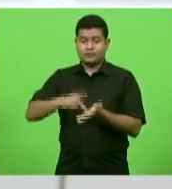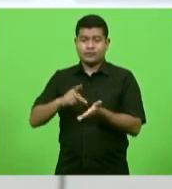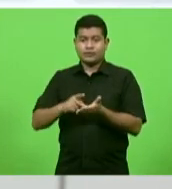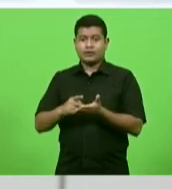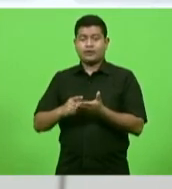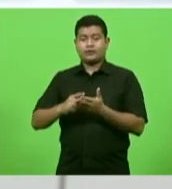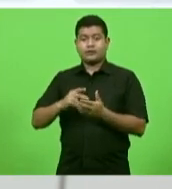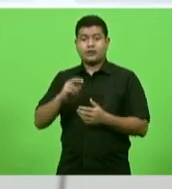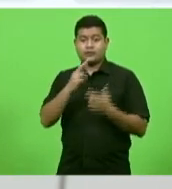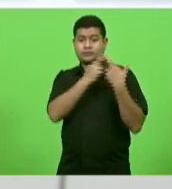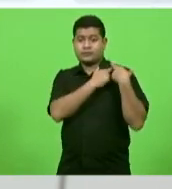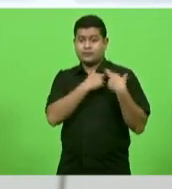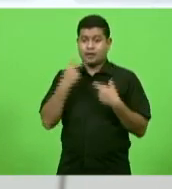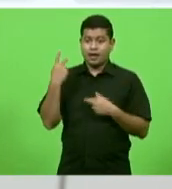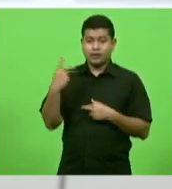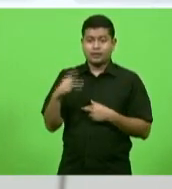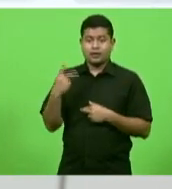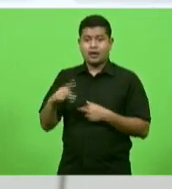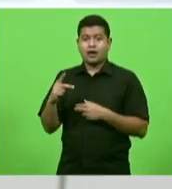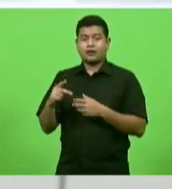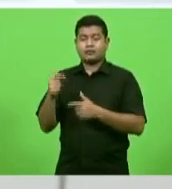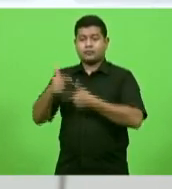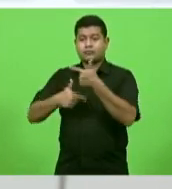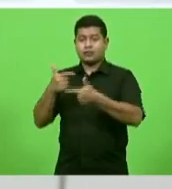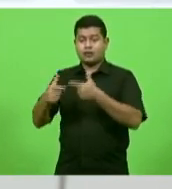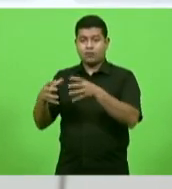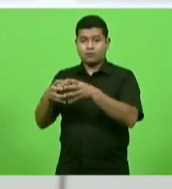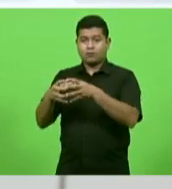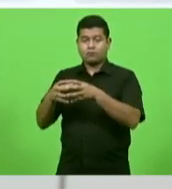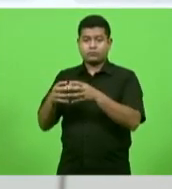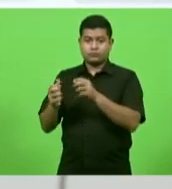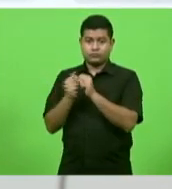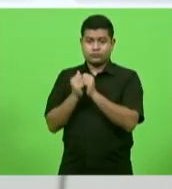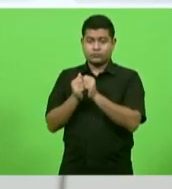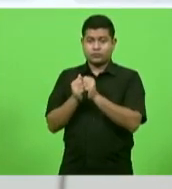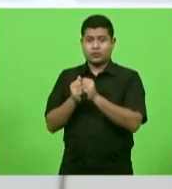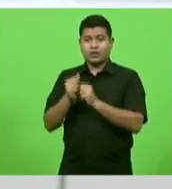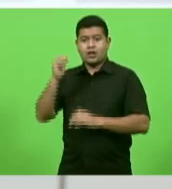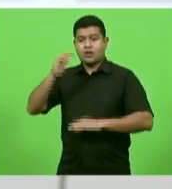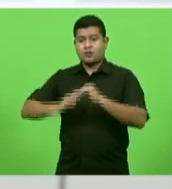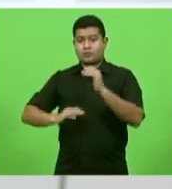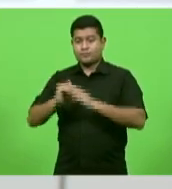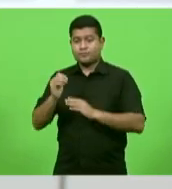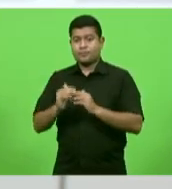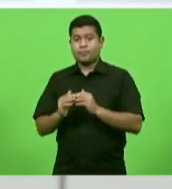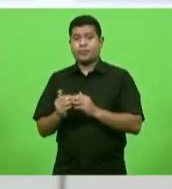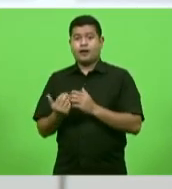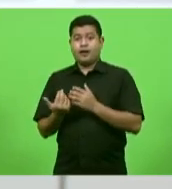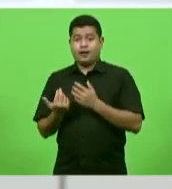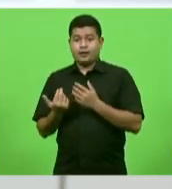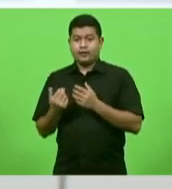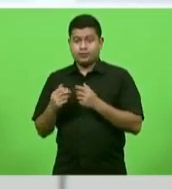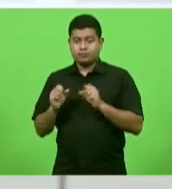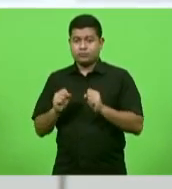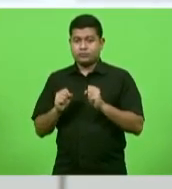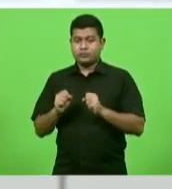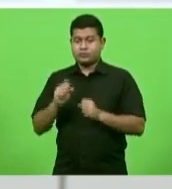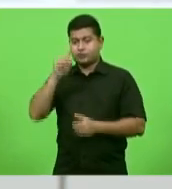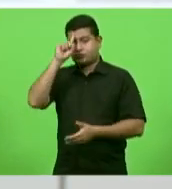subordinados quando manifesta em delitos funcionais ou na prática de Atos contrários à